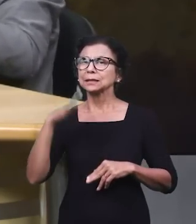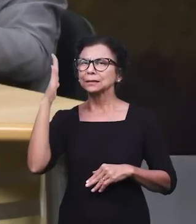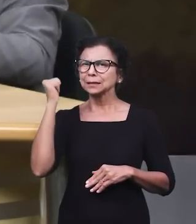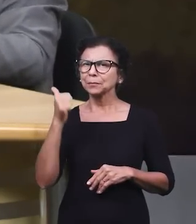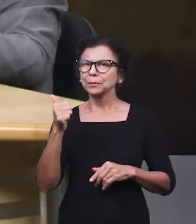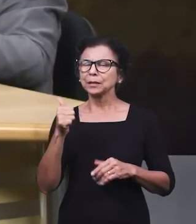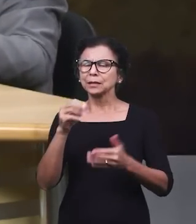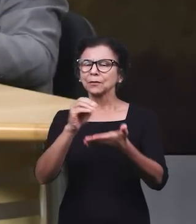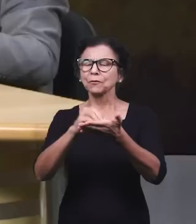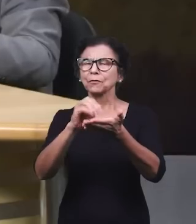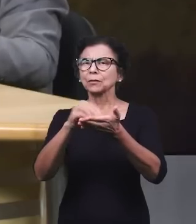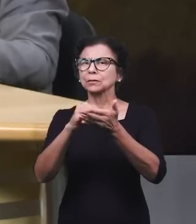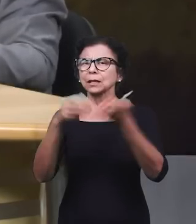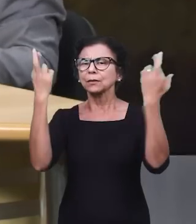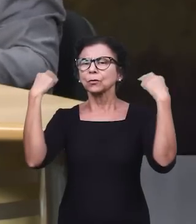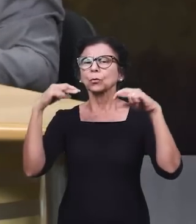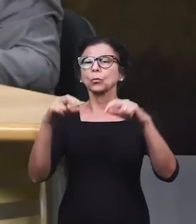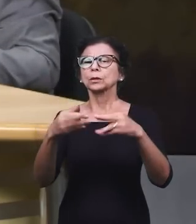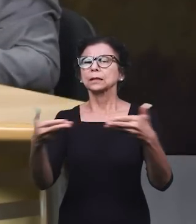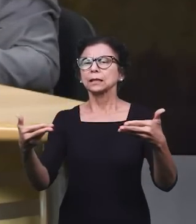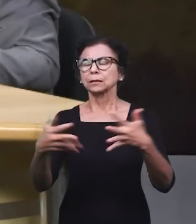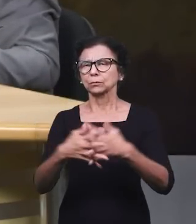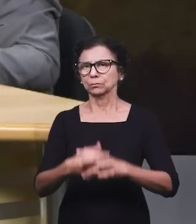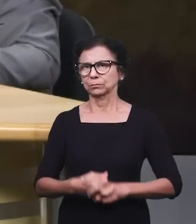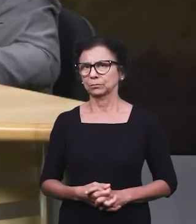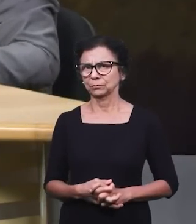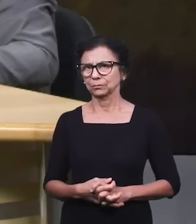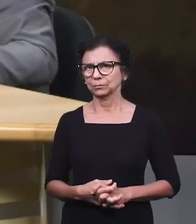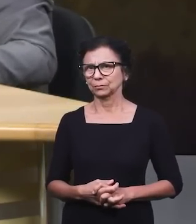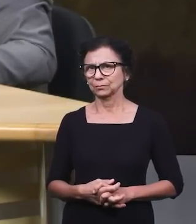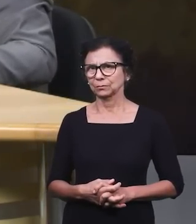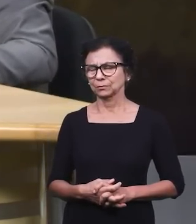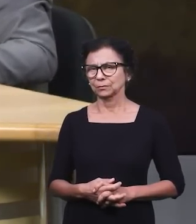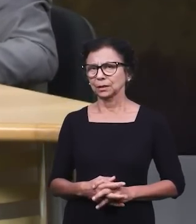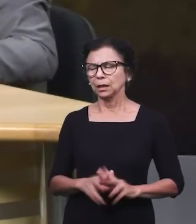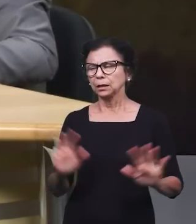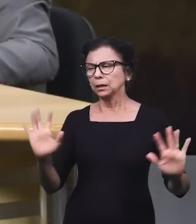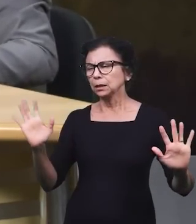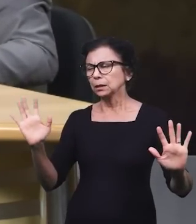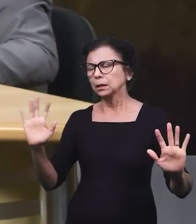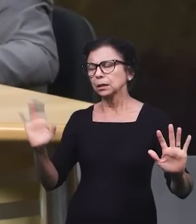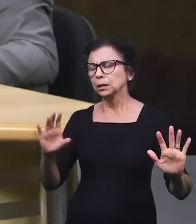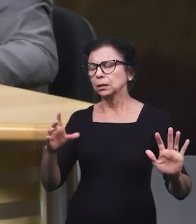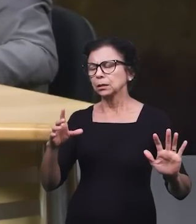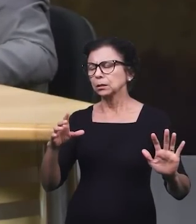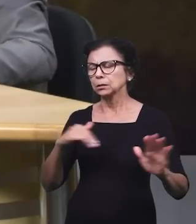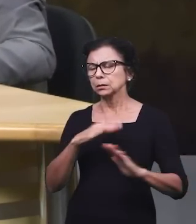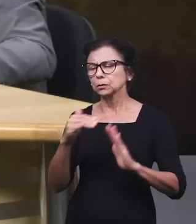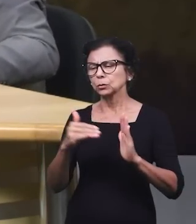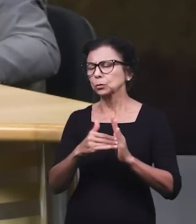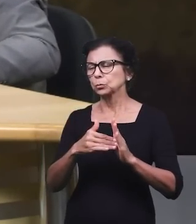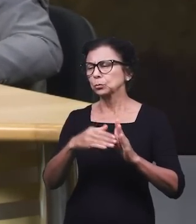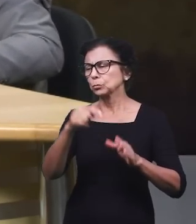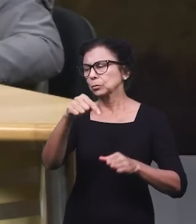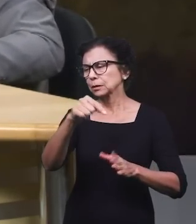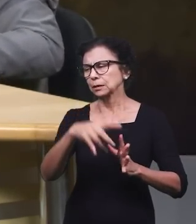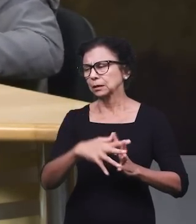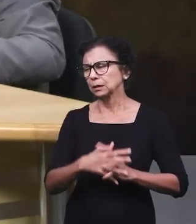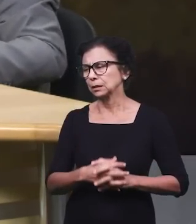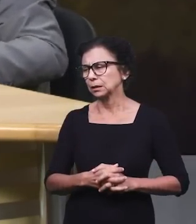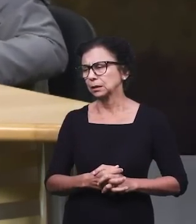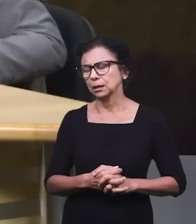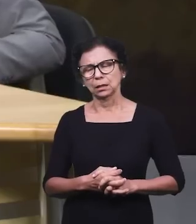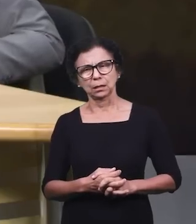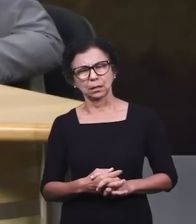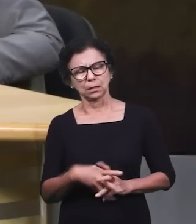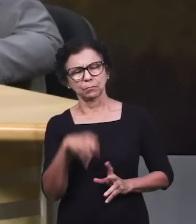Abraão não disse nada. Ele falou: não, tá tudo aqui. Mas e o cordeiro? Porque eu sei que sem cordeiro não tem sacrifício. Eu sei que sem